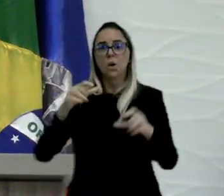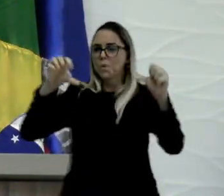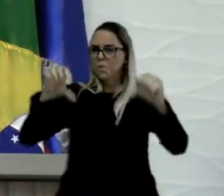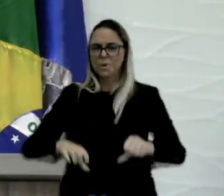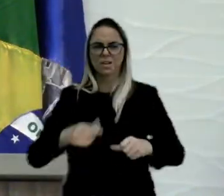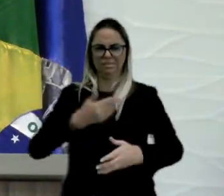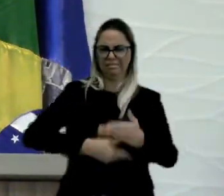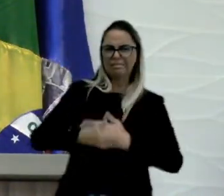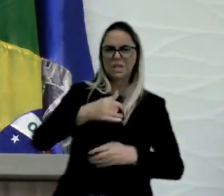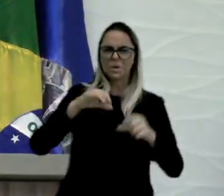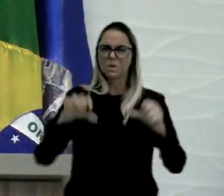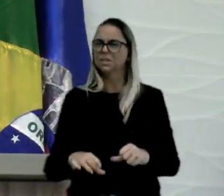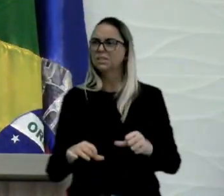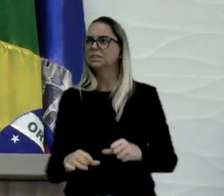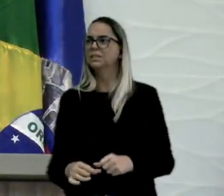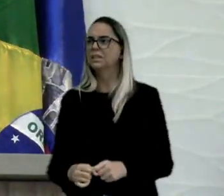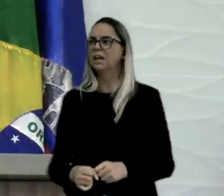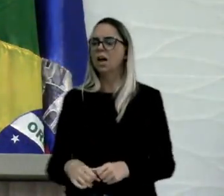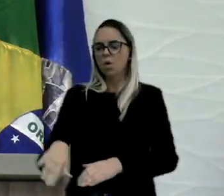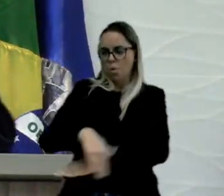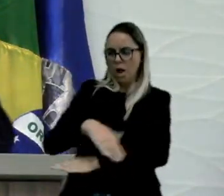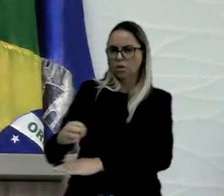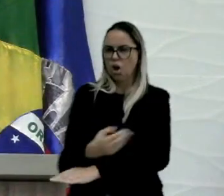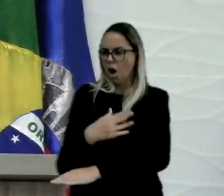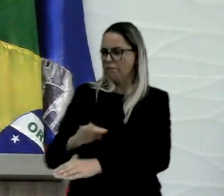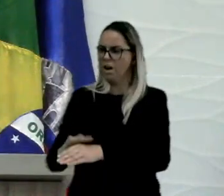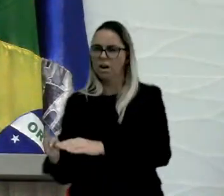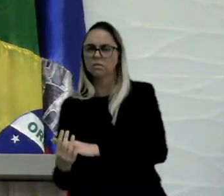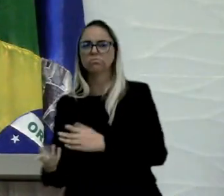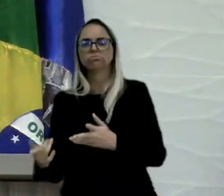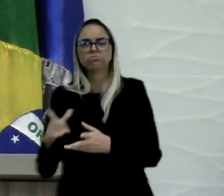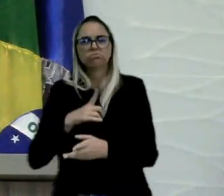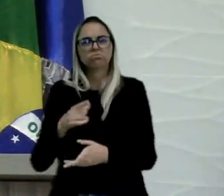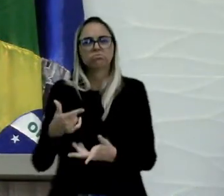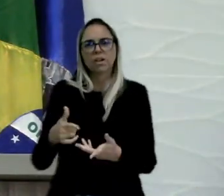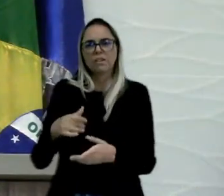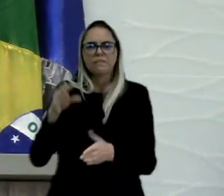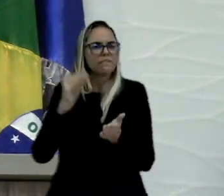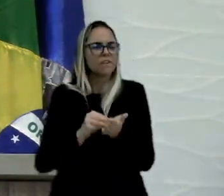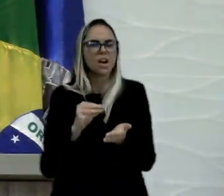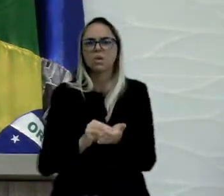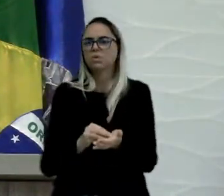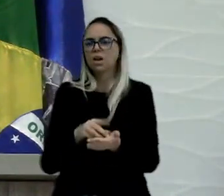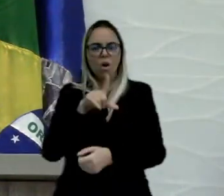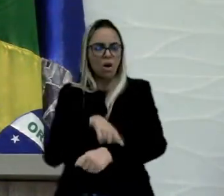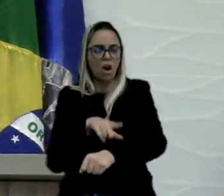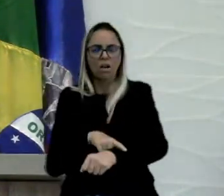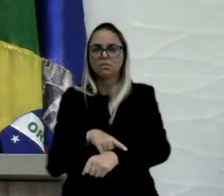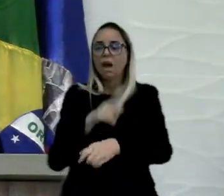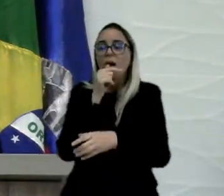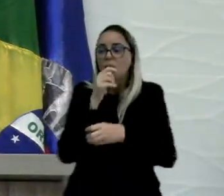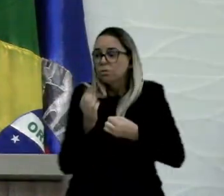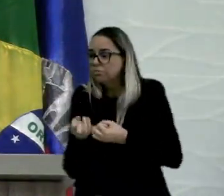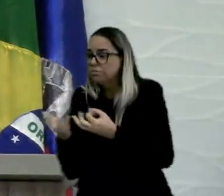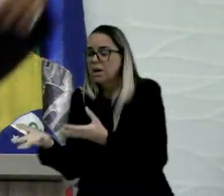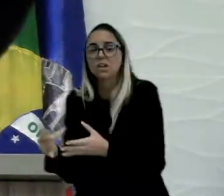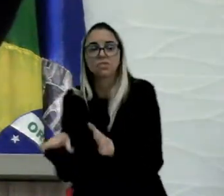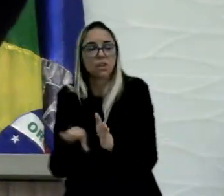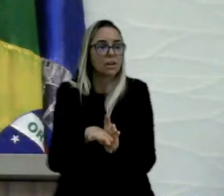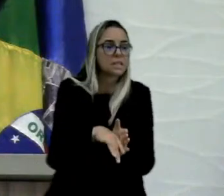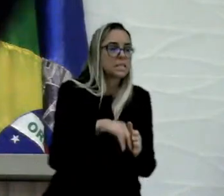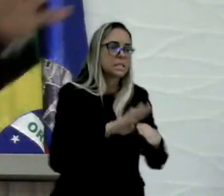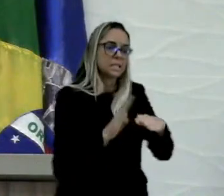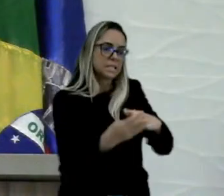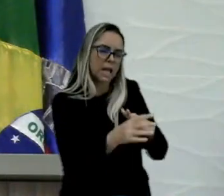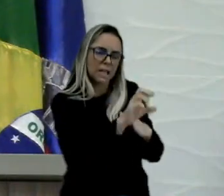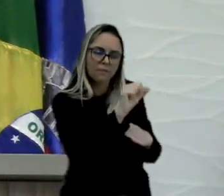se a vossa Alen chegar na Rua Nova falta água falta acompanhamento na hora do abastecimento chega no Santo Afonso